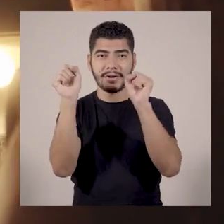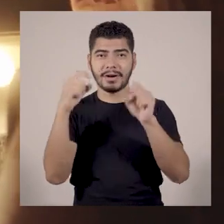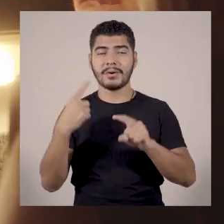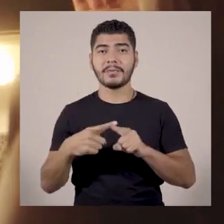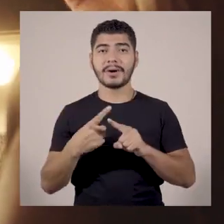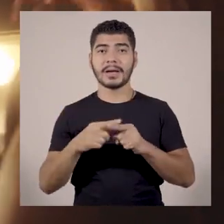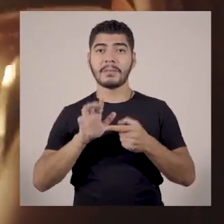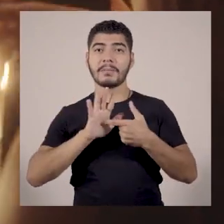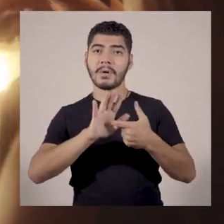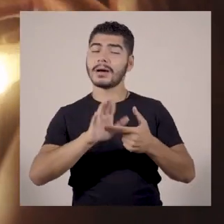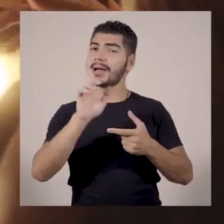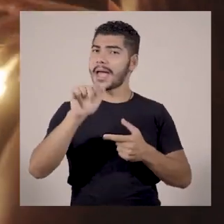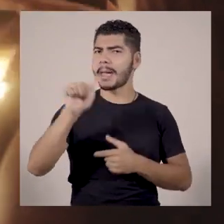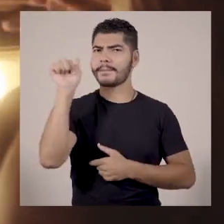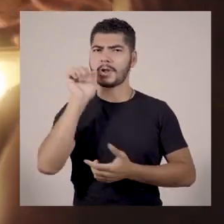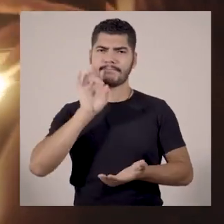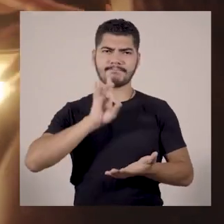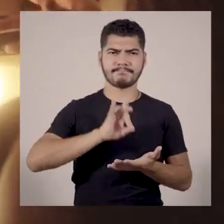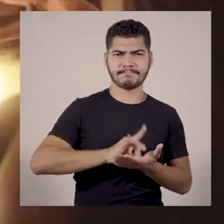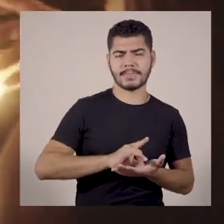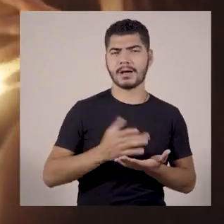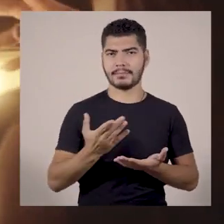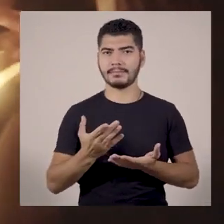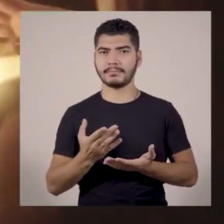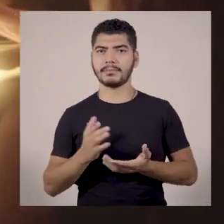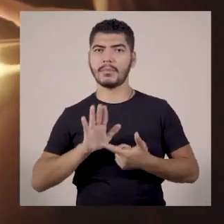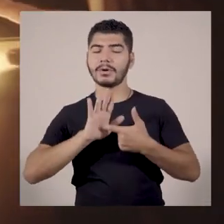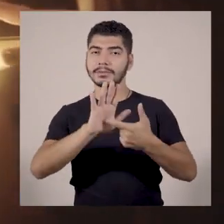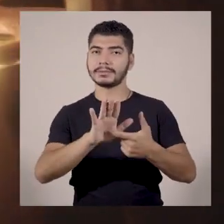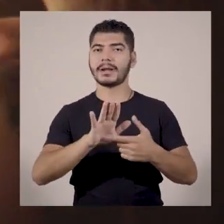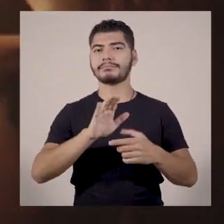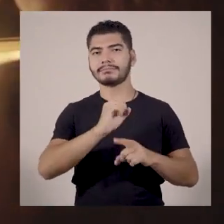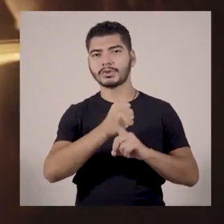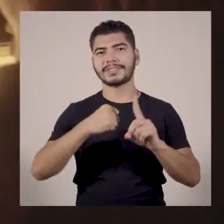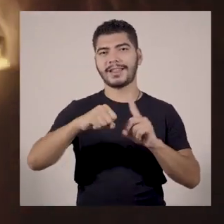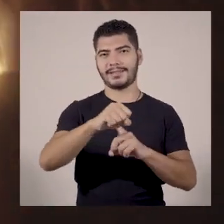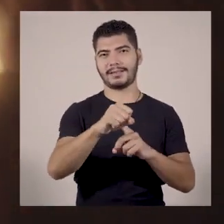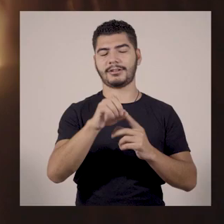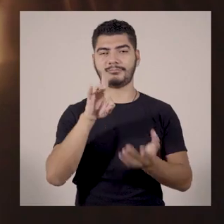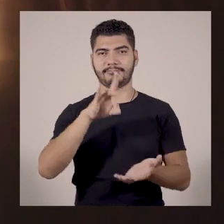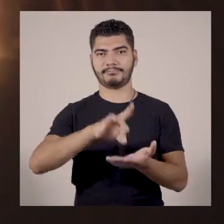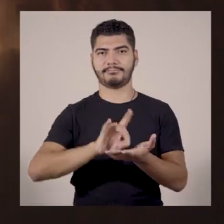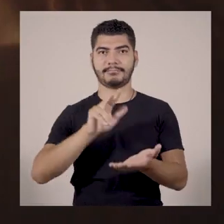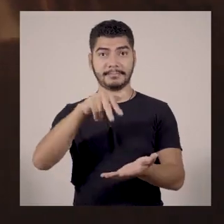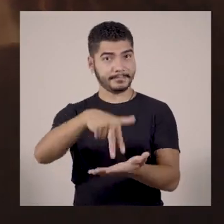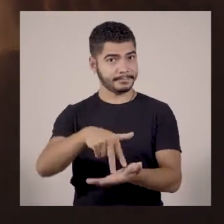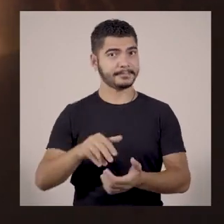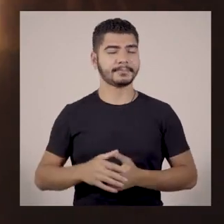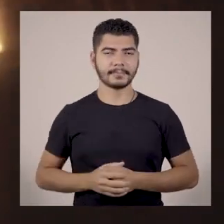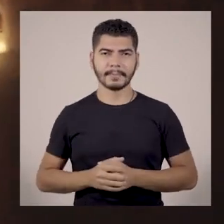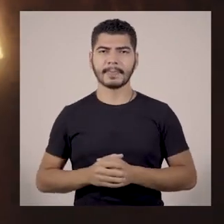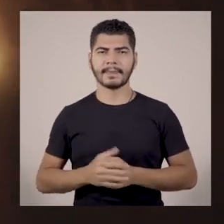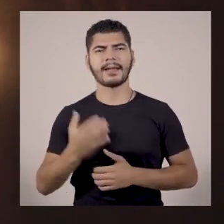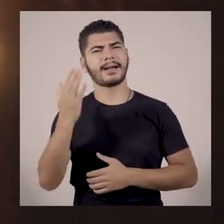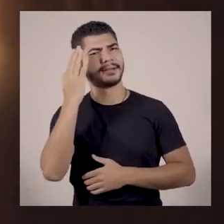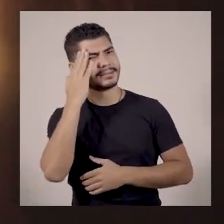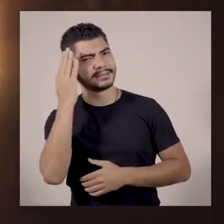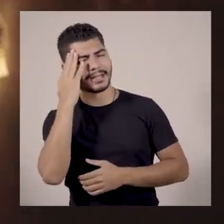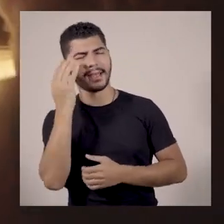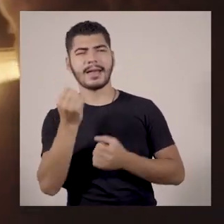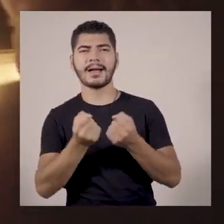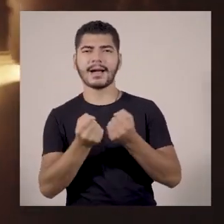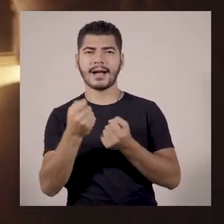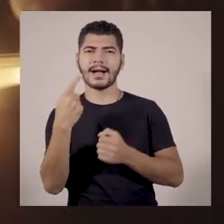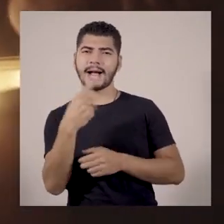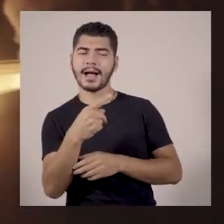uma maneira delas se afirmarem como damas, os maridos cavalheiros, enfim, se posicionar na sociedade. Ah, sei, esses carros ficavam